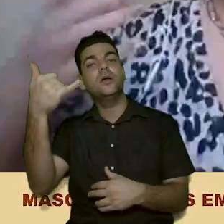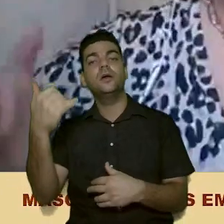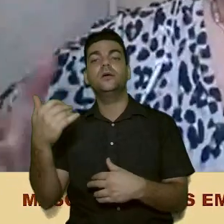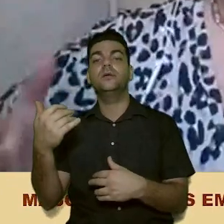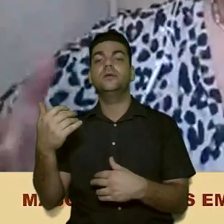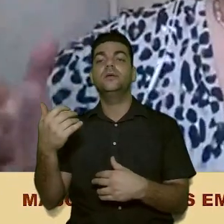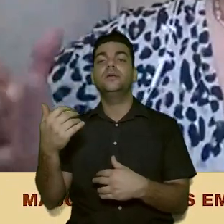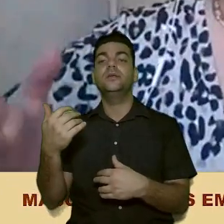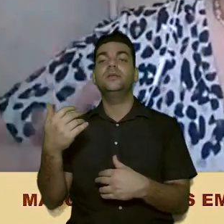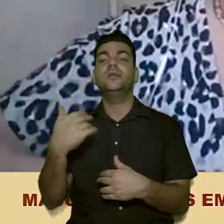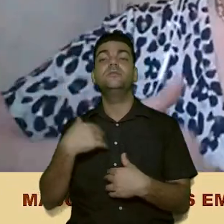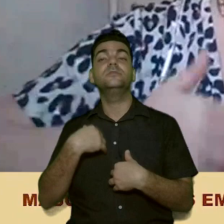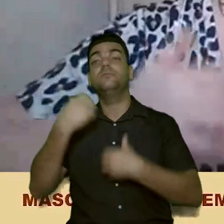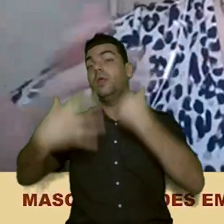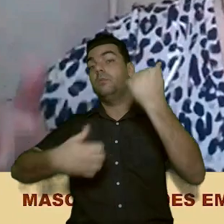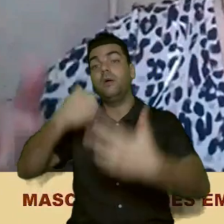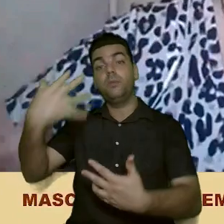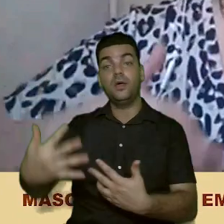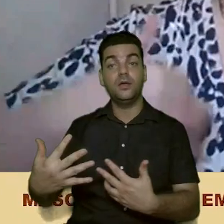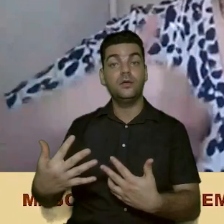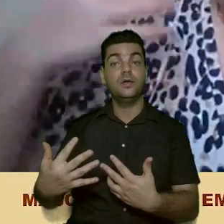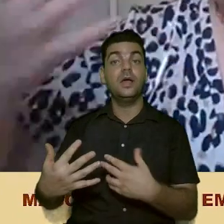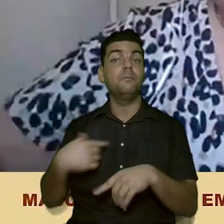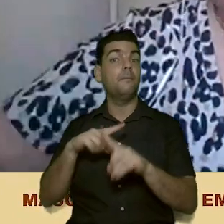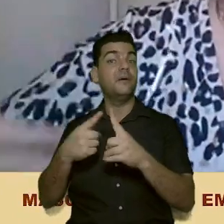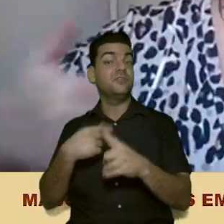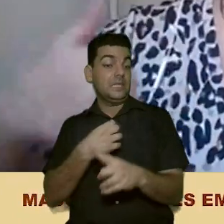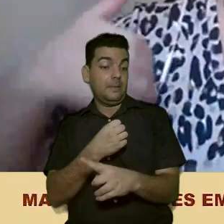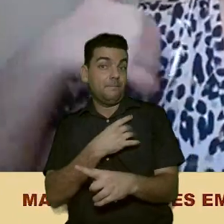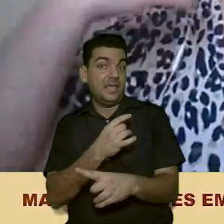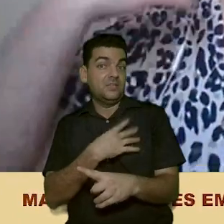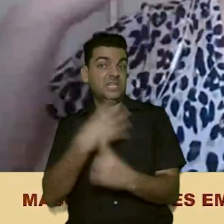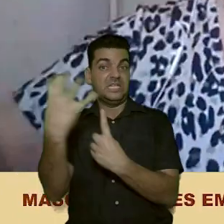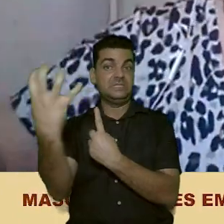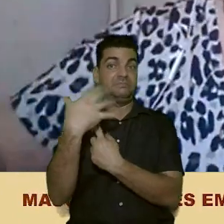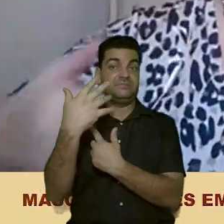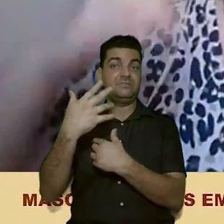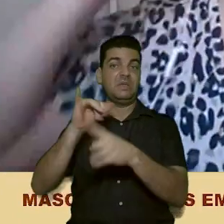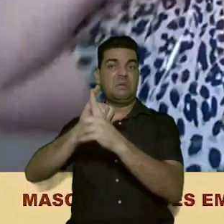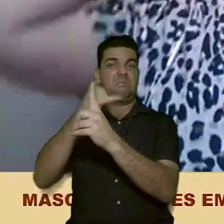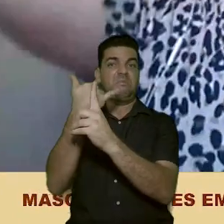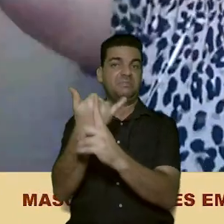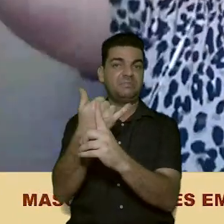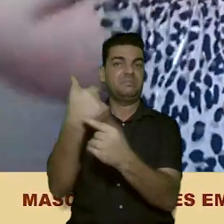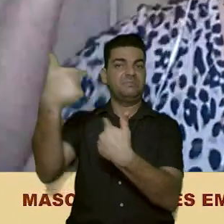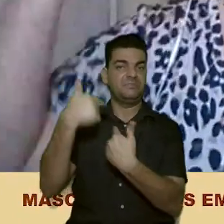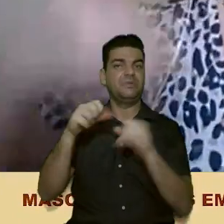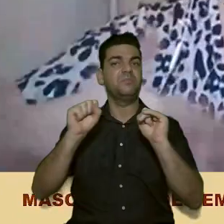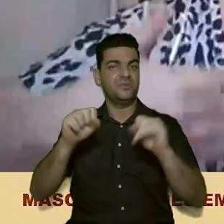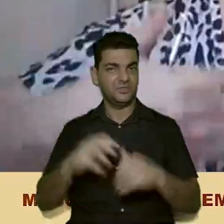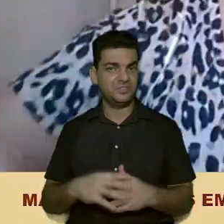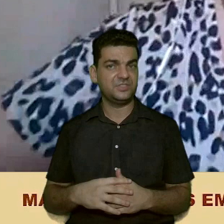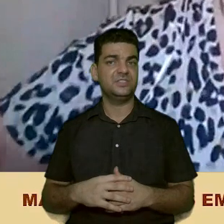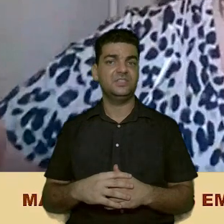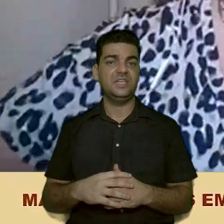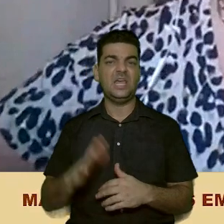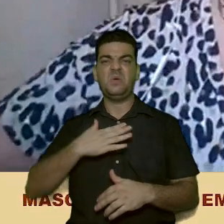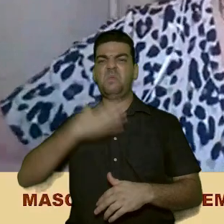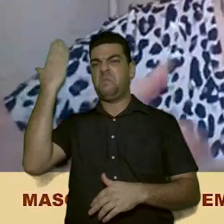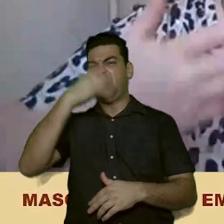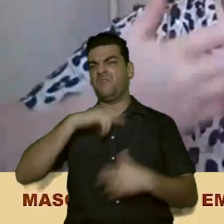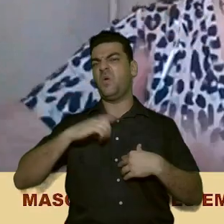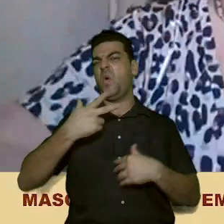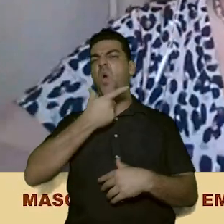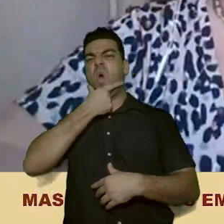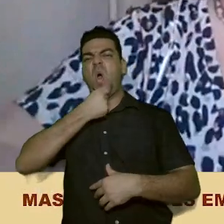toda a sua vulnerabilidade sem nenhum medo de sofrer bullying, de ser constrangido, de ter que estar o tempo inteiro provando a sua